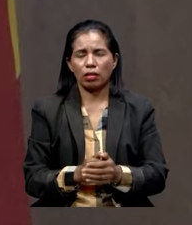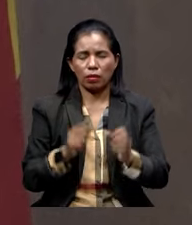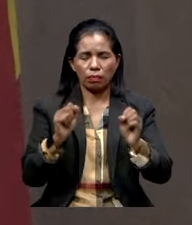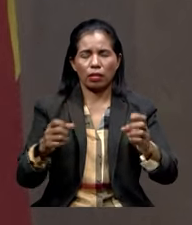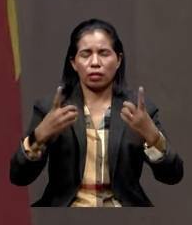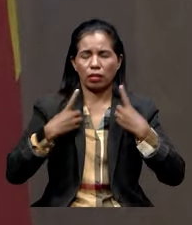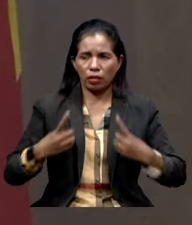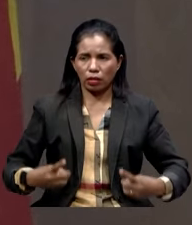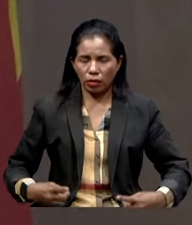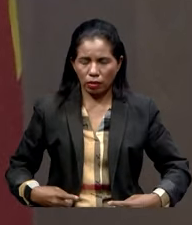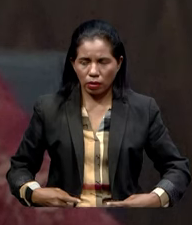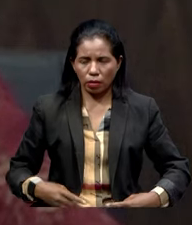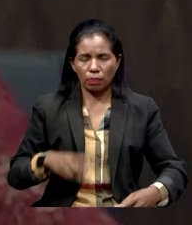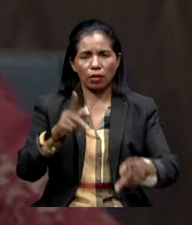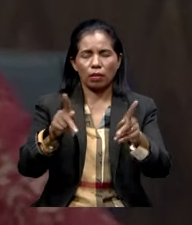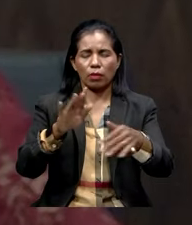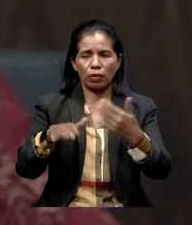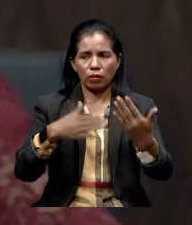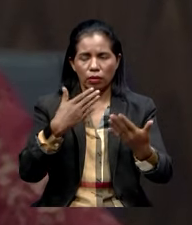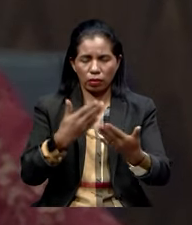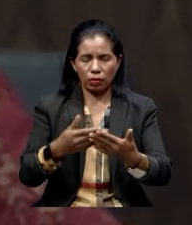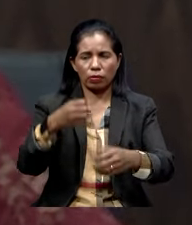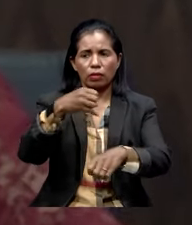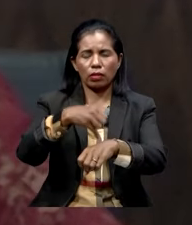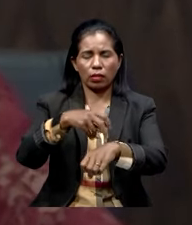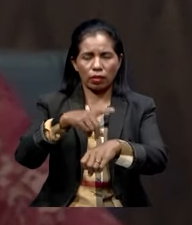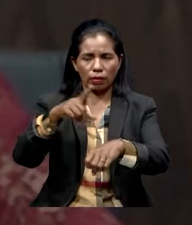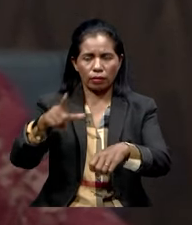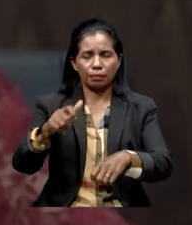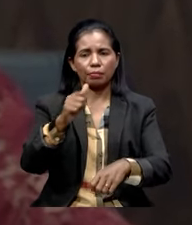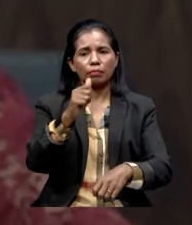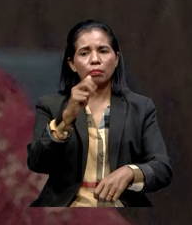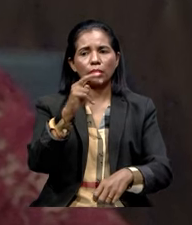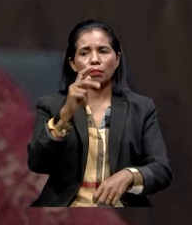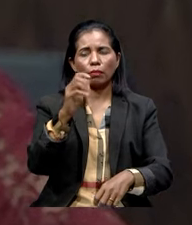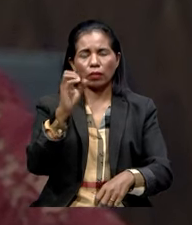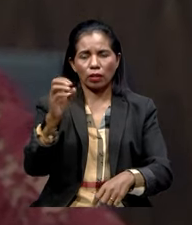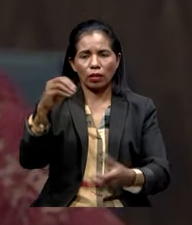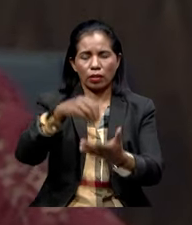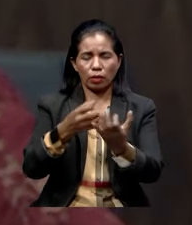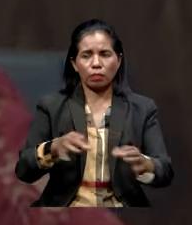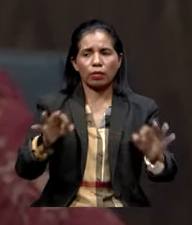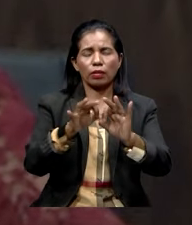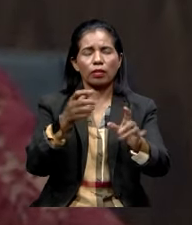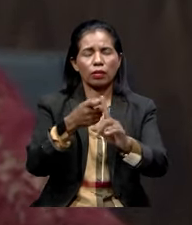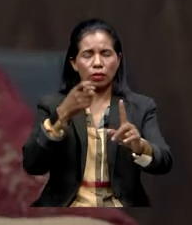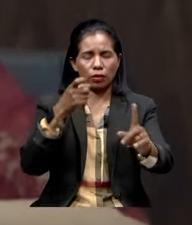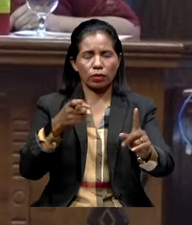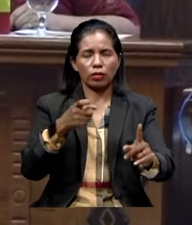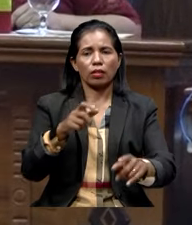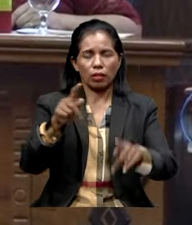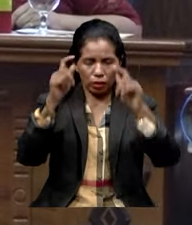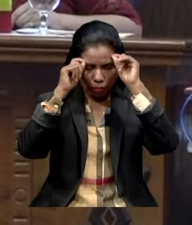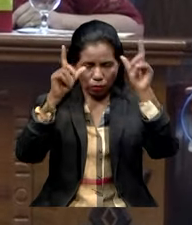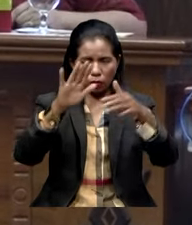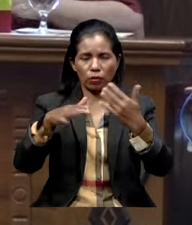dignidade da própria comunidade internacional. Além de António Guterres, destaca a importância do Cifrente Tolu Nebe Timoruan